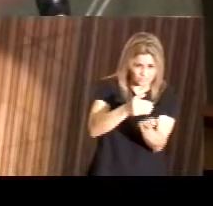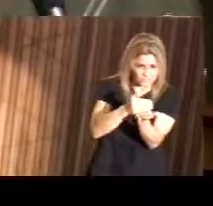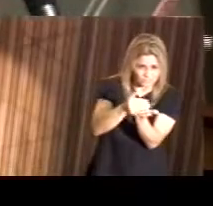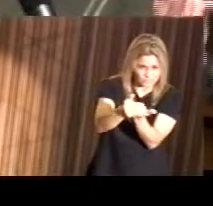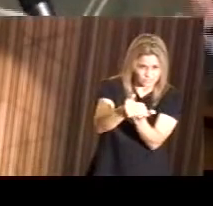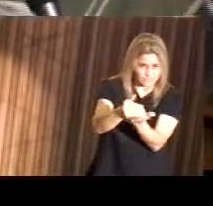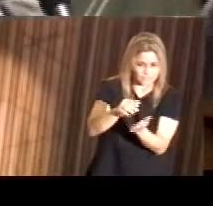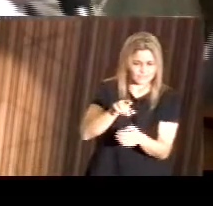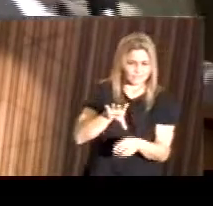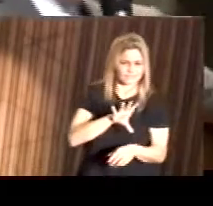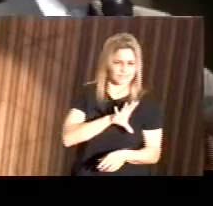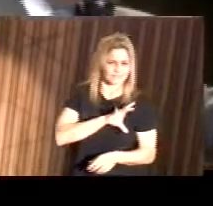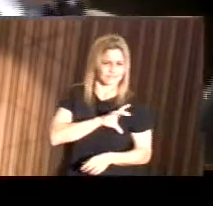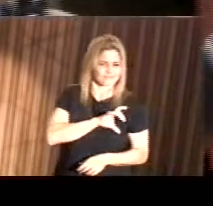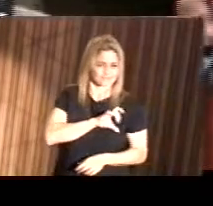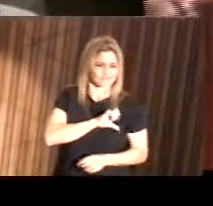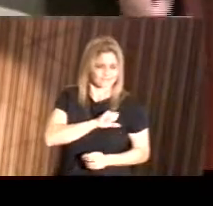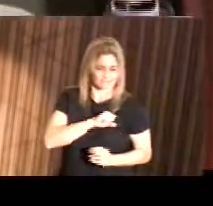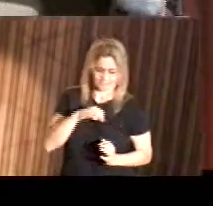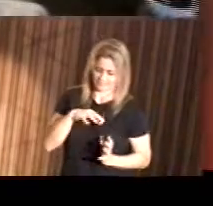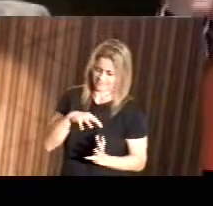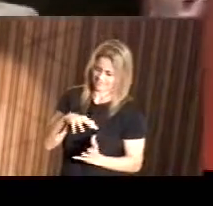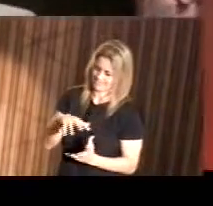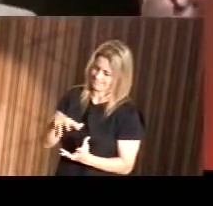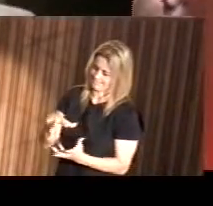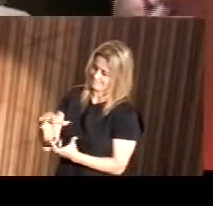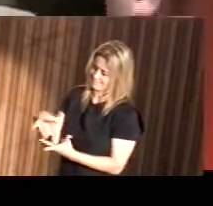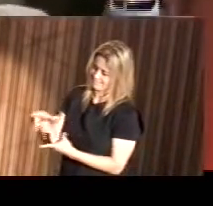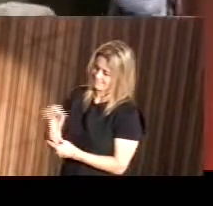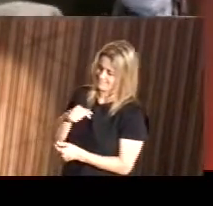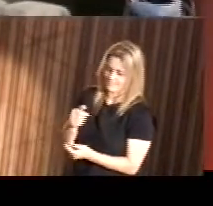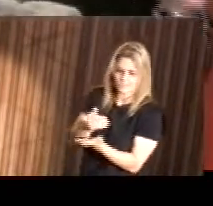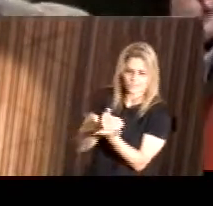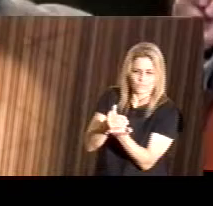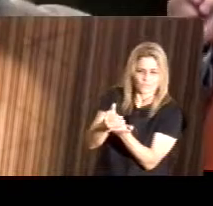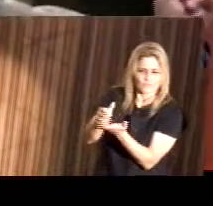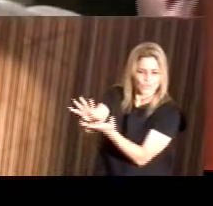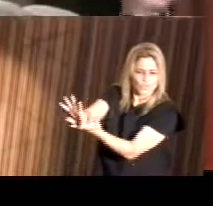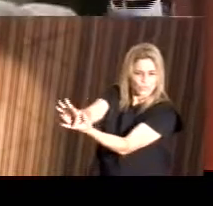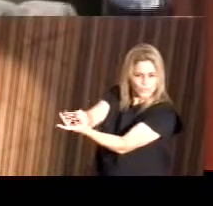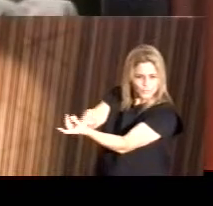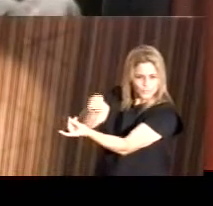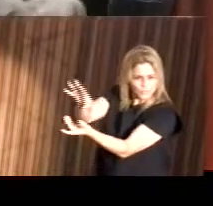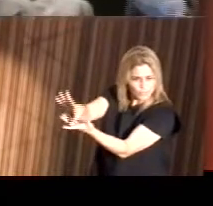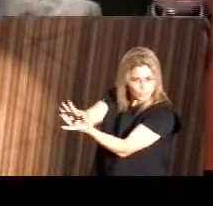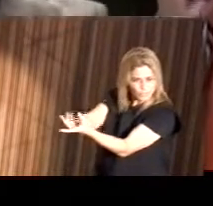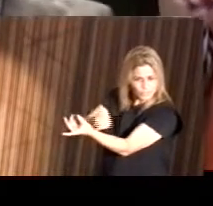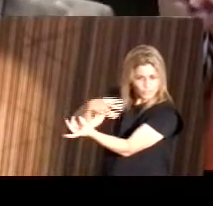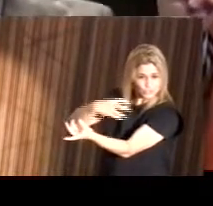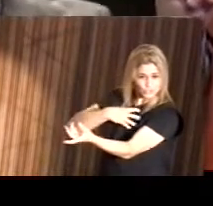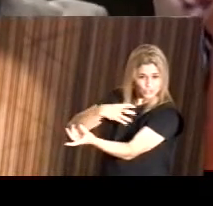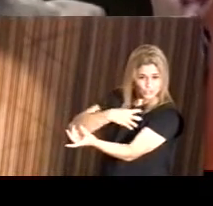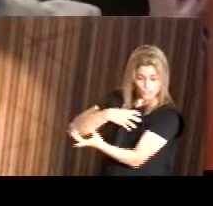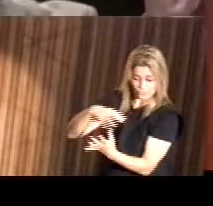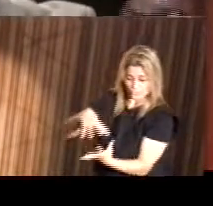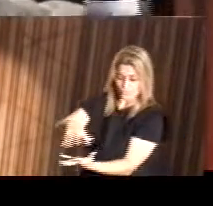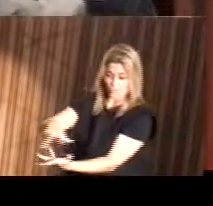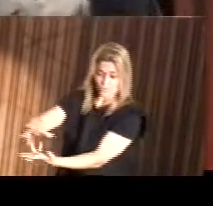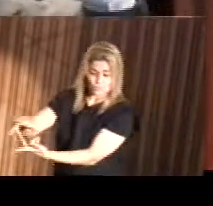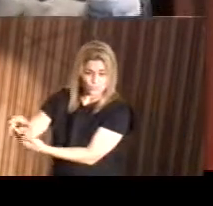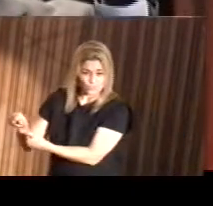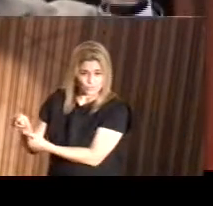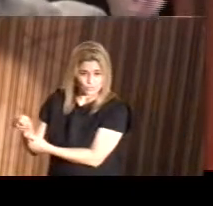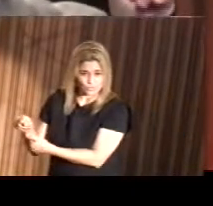começo a admirar os métodos, os valores, o jeito de viver,